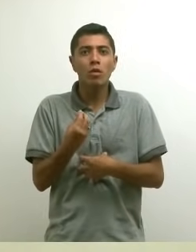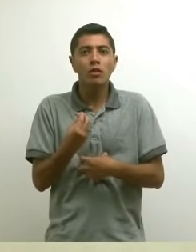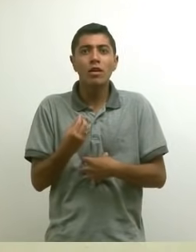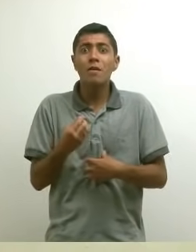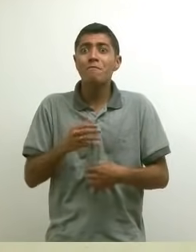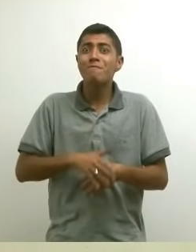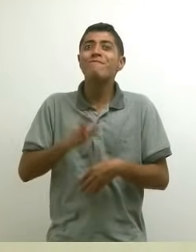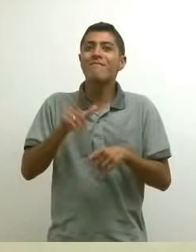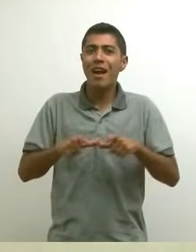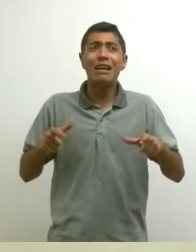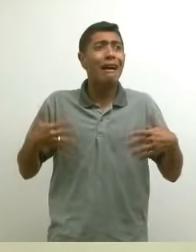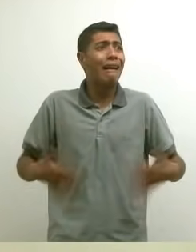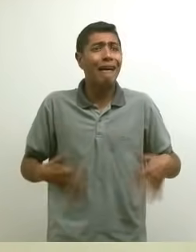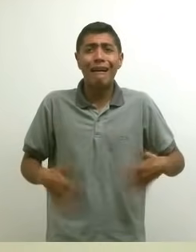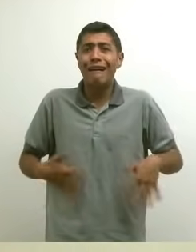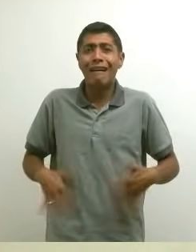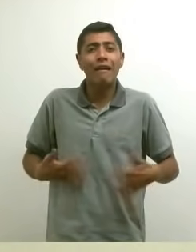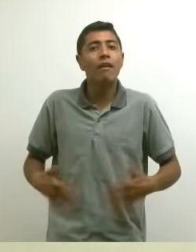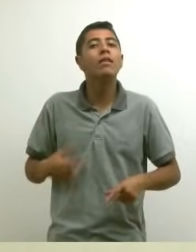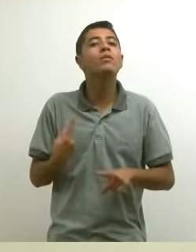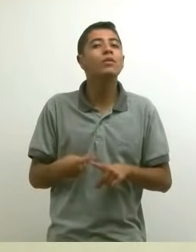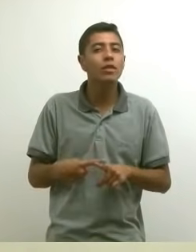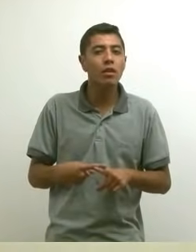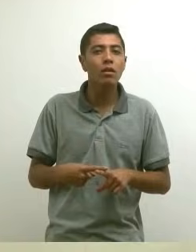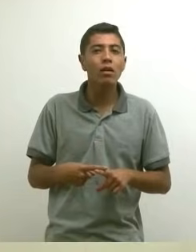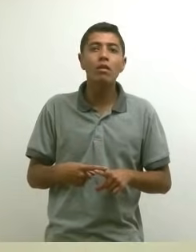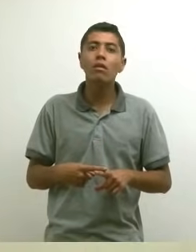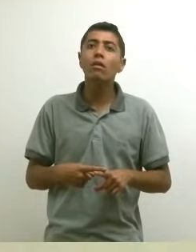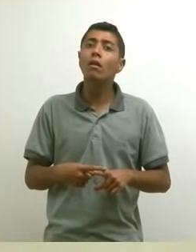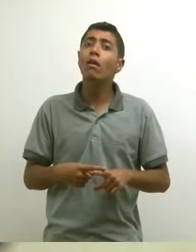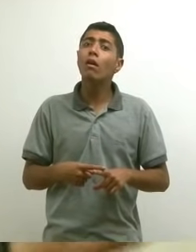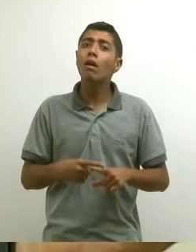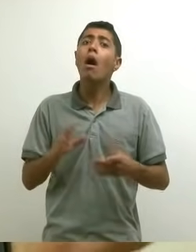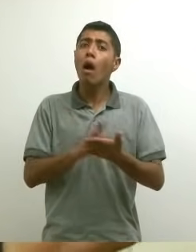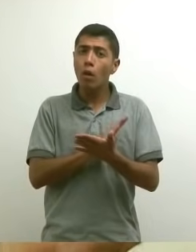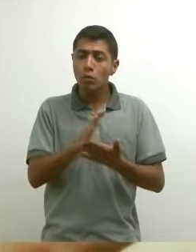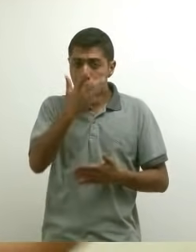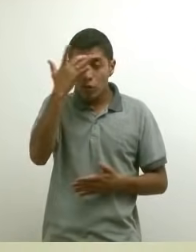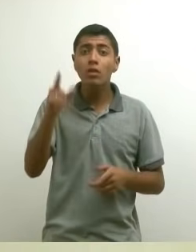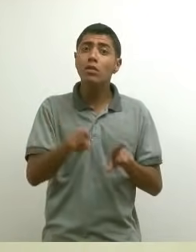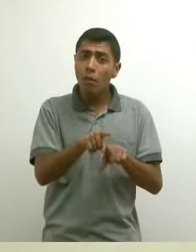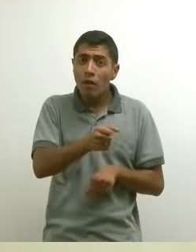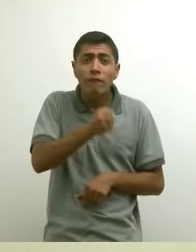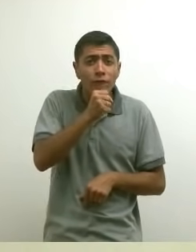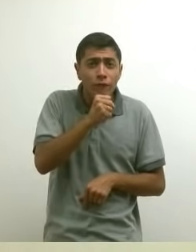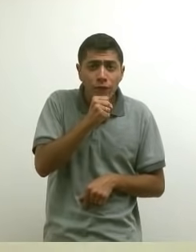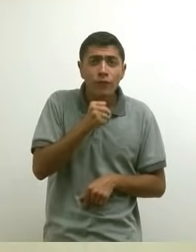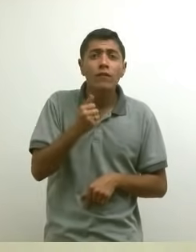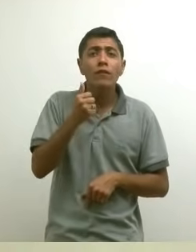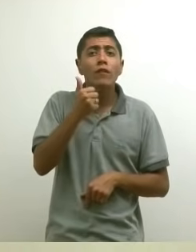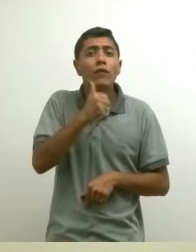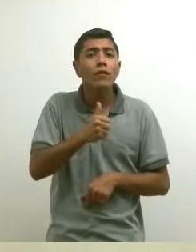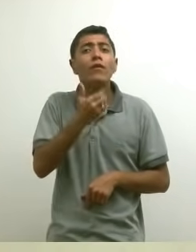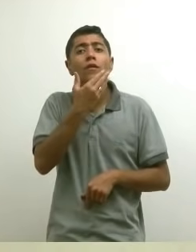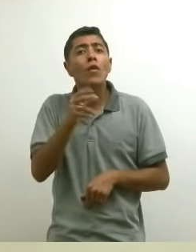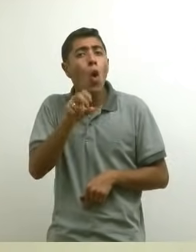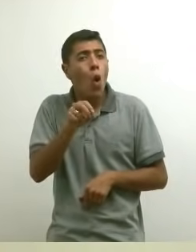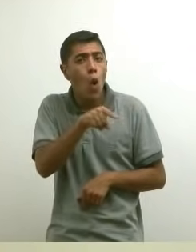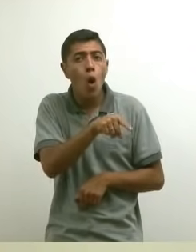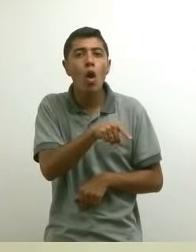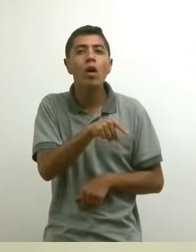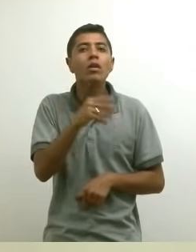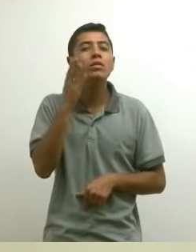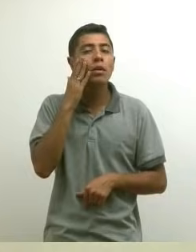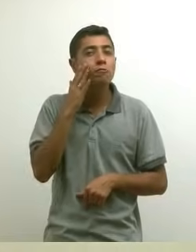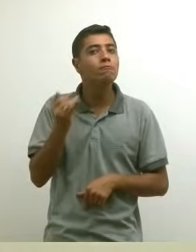porque é pra muitas pessoas inclusive de idade a voz dessas crianças que está começando é o único contato com a